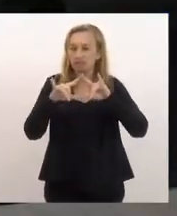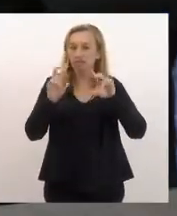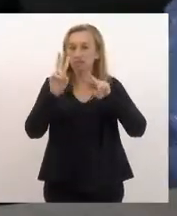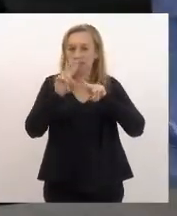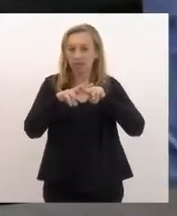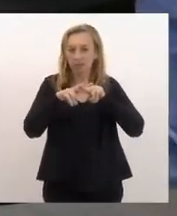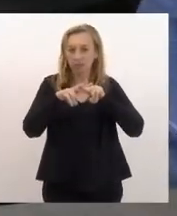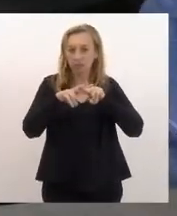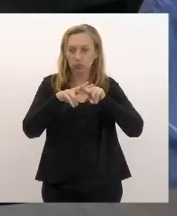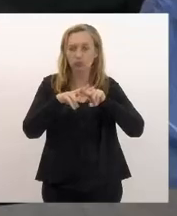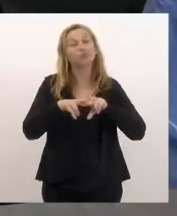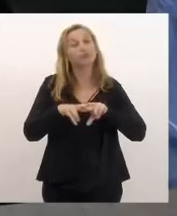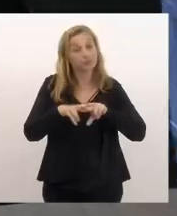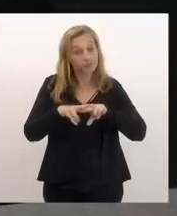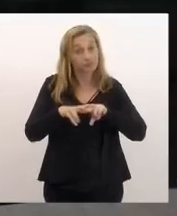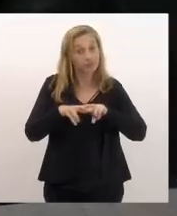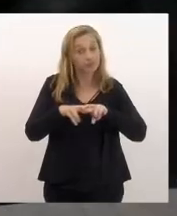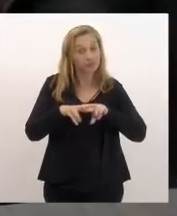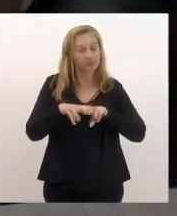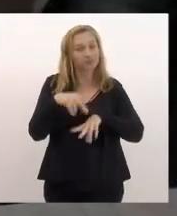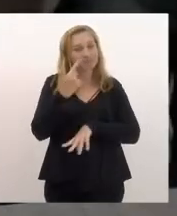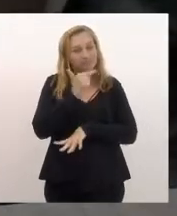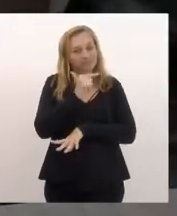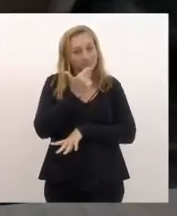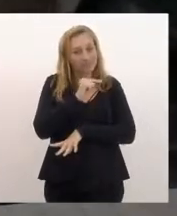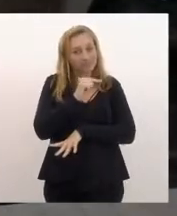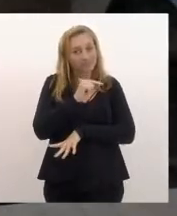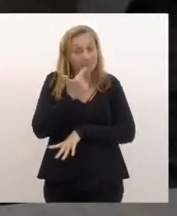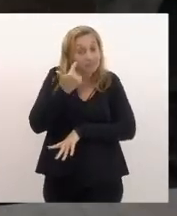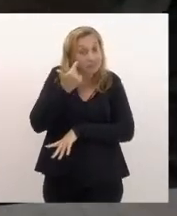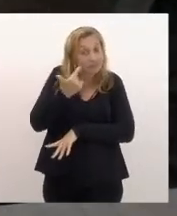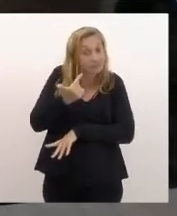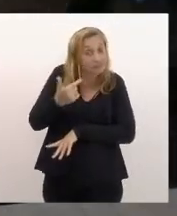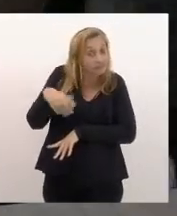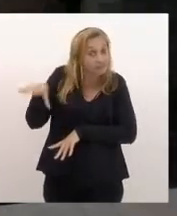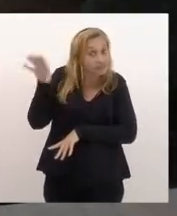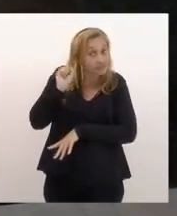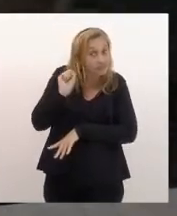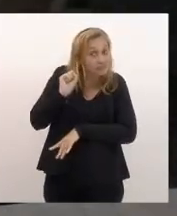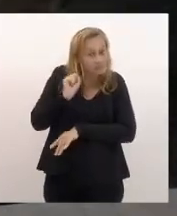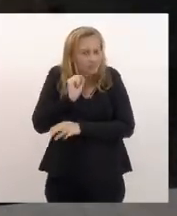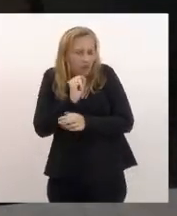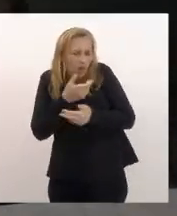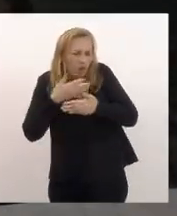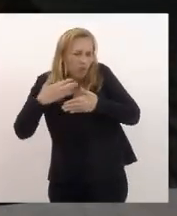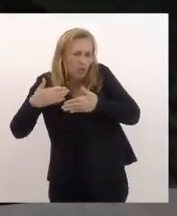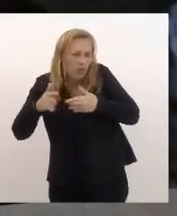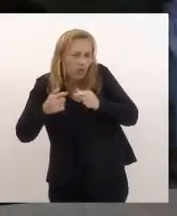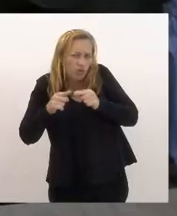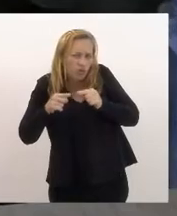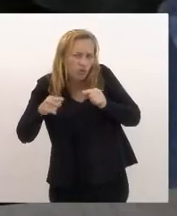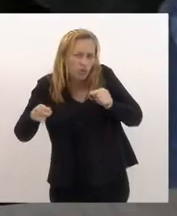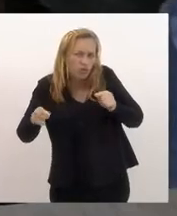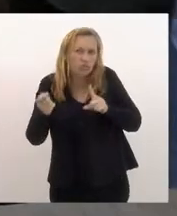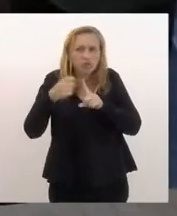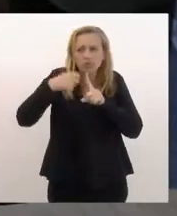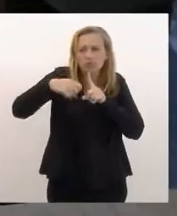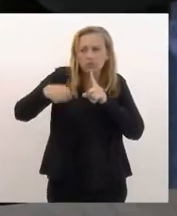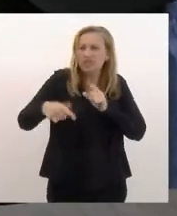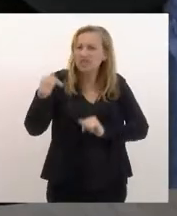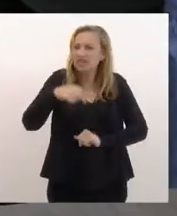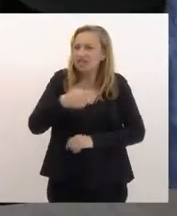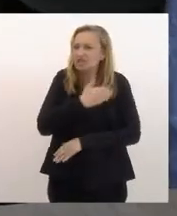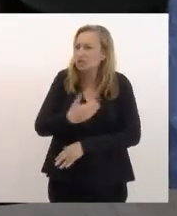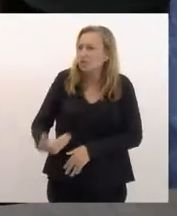presos. É engraçado que a gente ouviu ao longo de alguns meses que esse governo